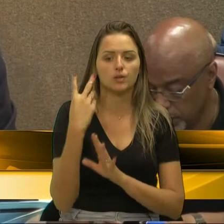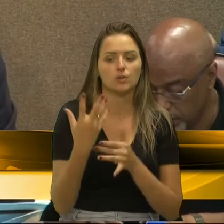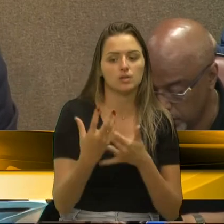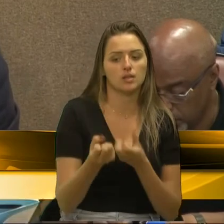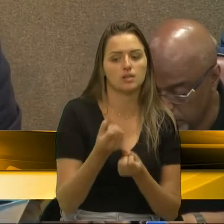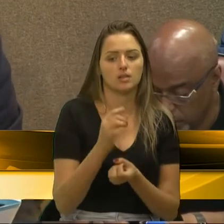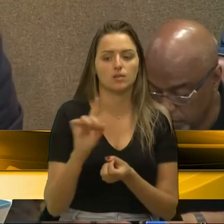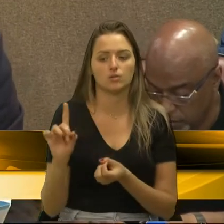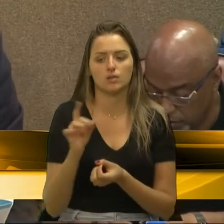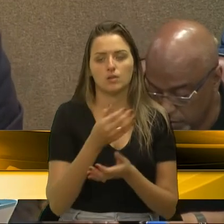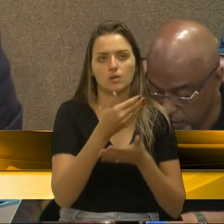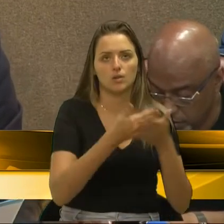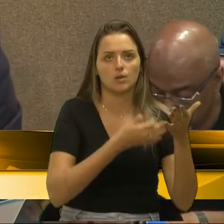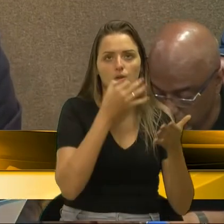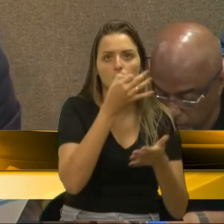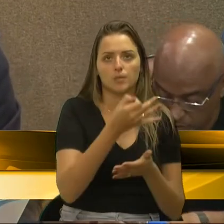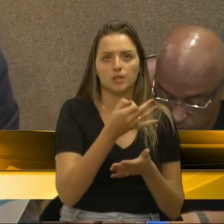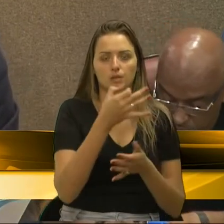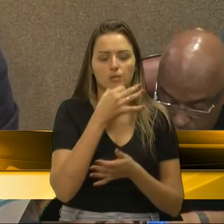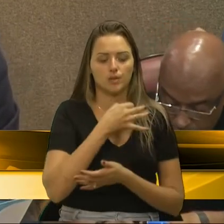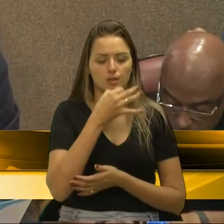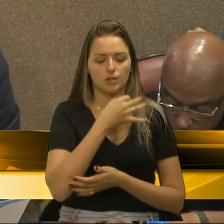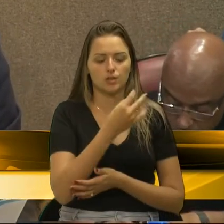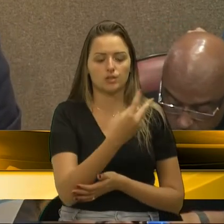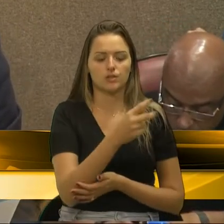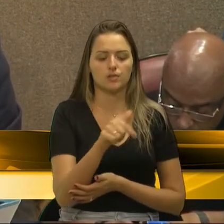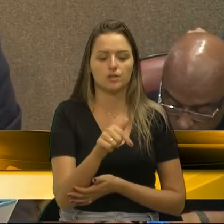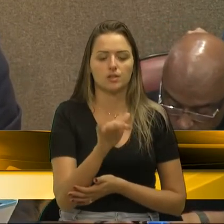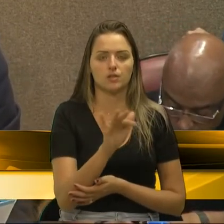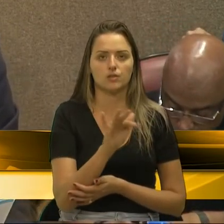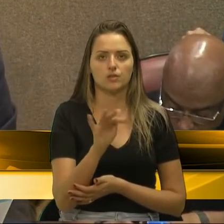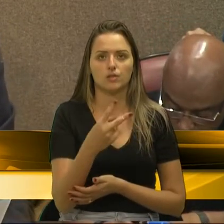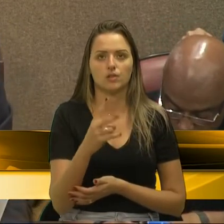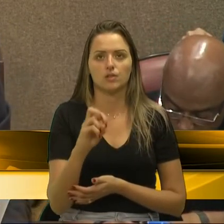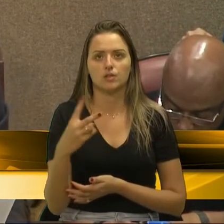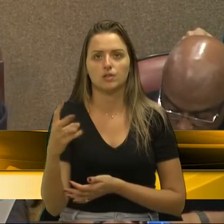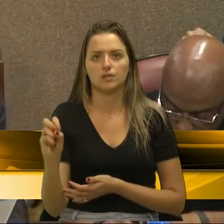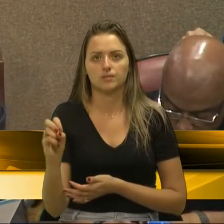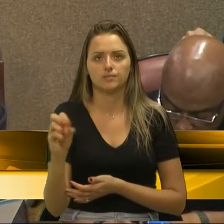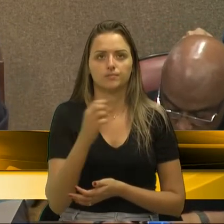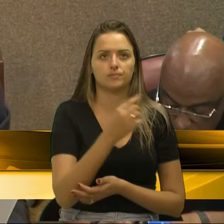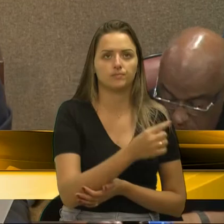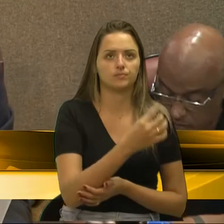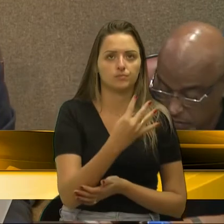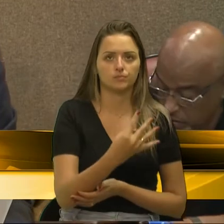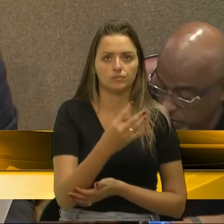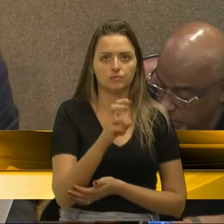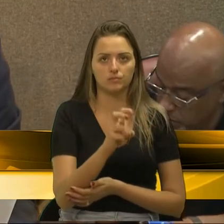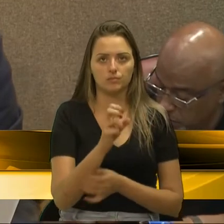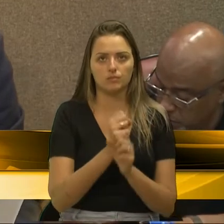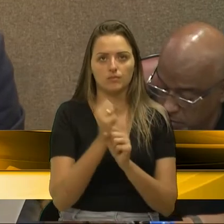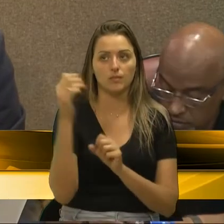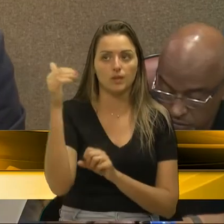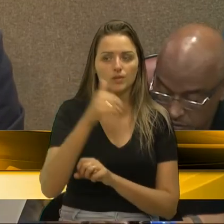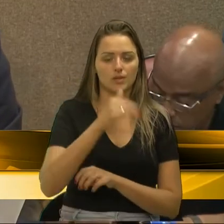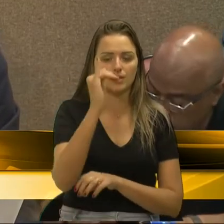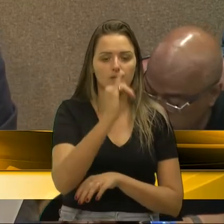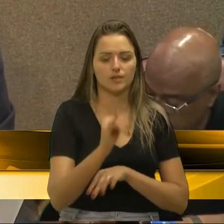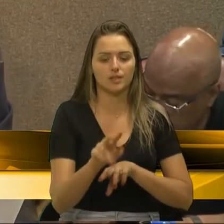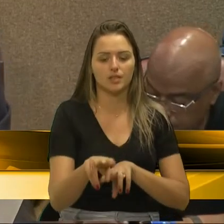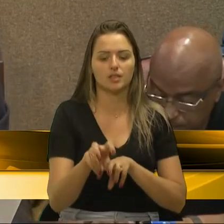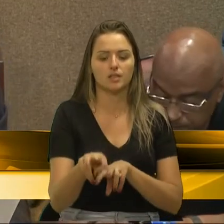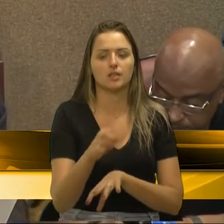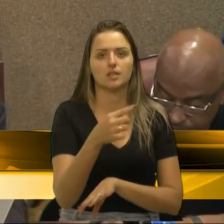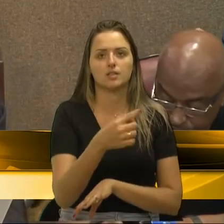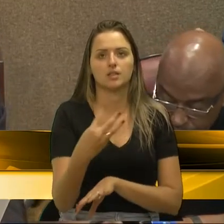o parecer. Caxias do Sul, 27 de fevereiro de 2020, 145 anos da colonização e